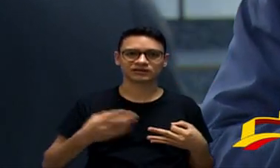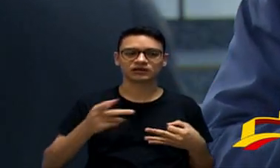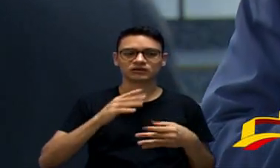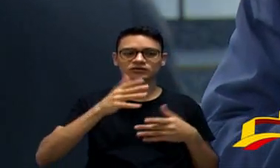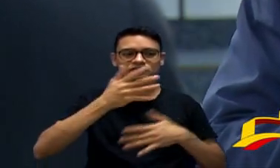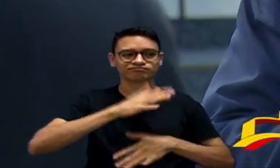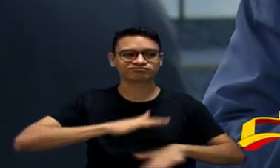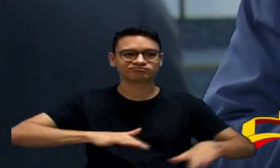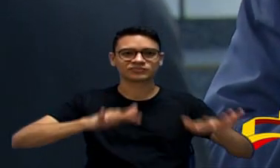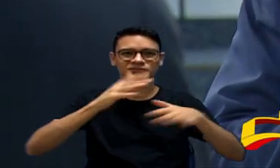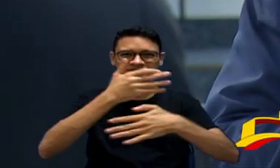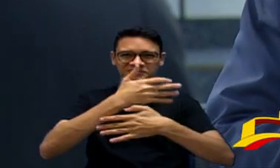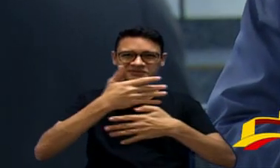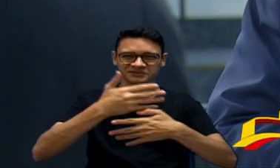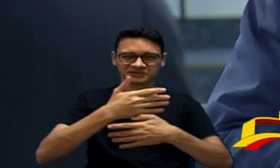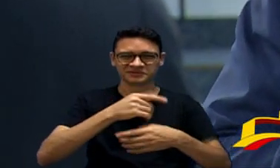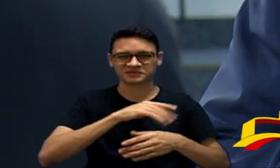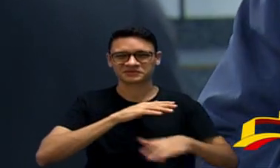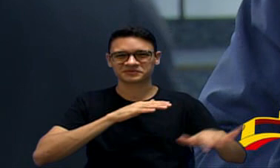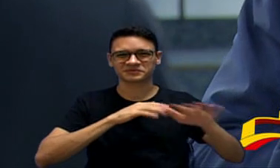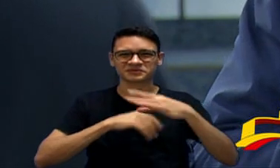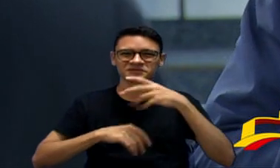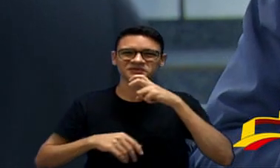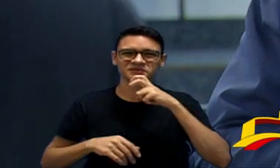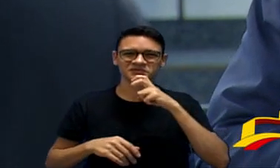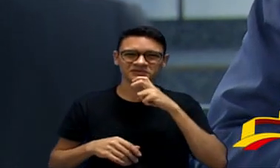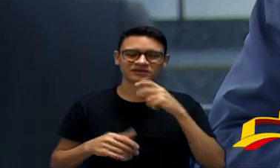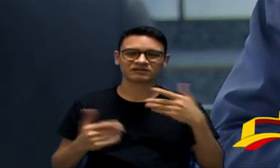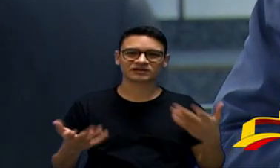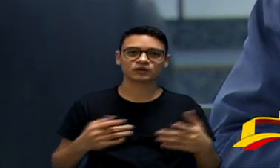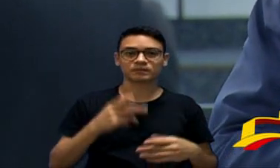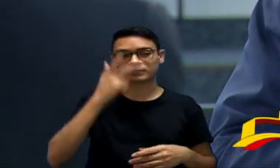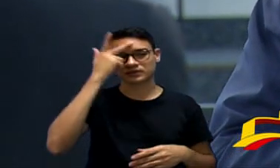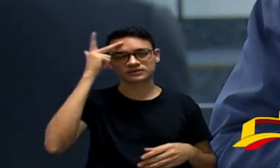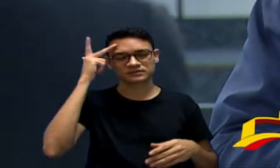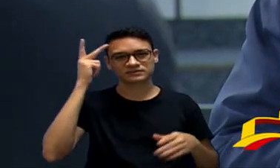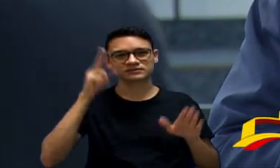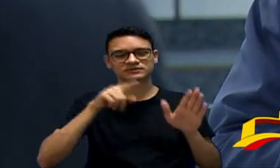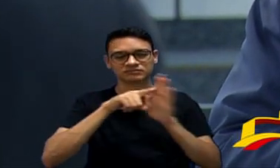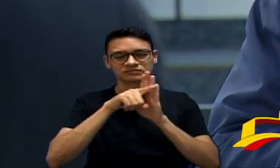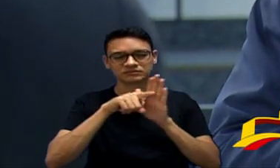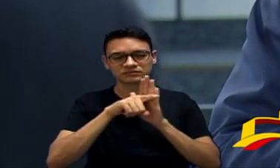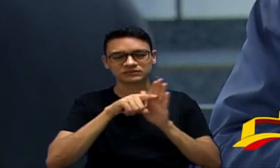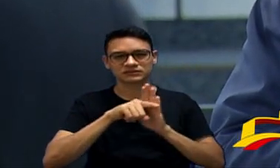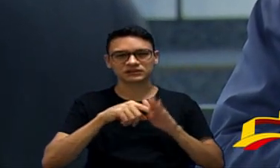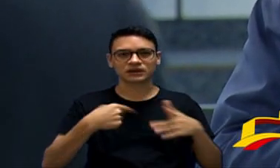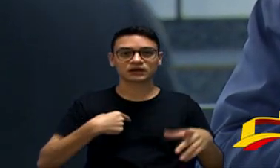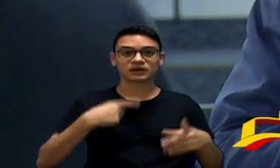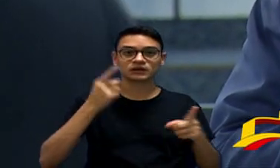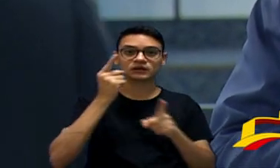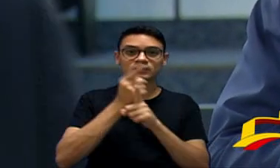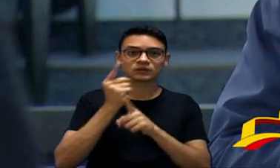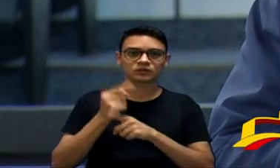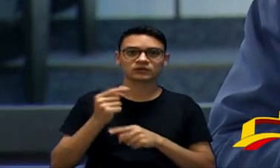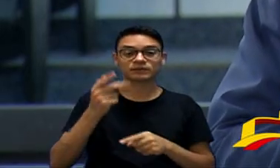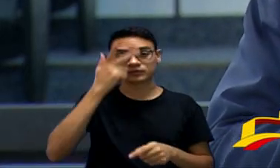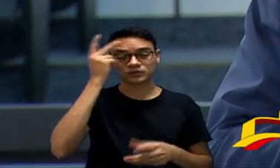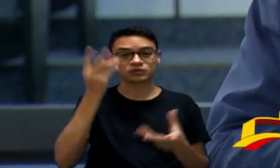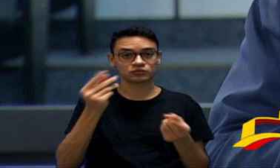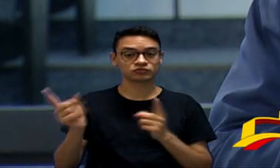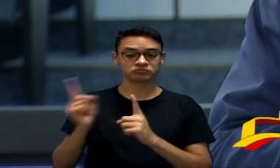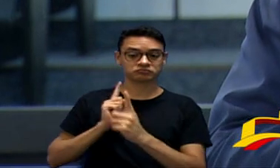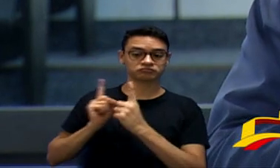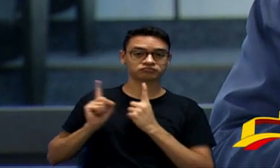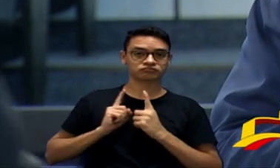aqui para verificar e acompanhar essas pessoas. Eu tenho uma demanda grande lá no gabinete, a gente tem cobrado muito, o